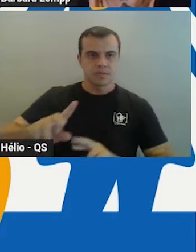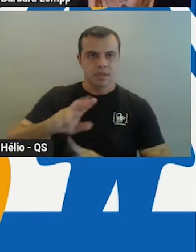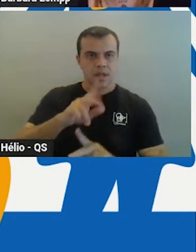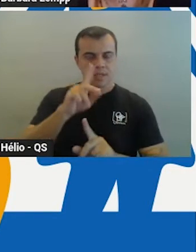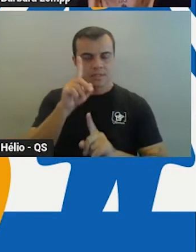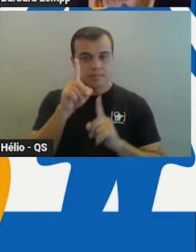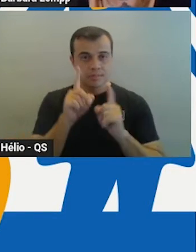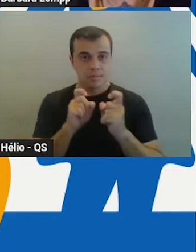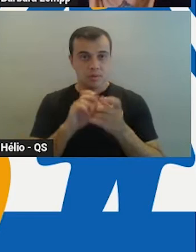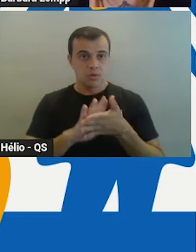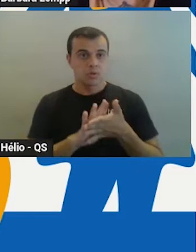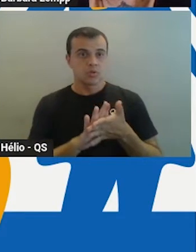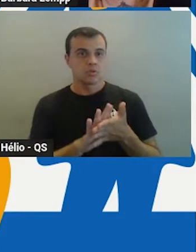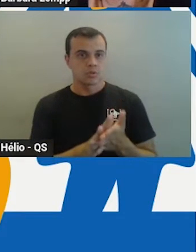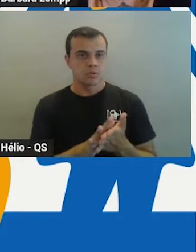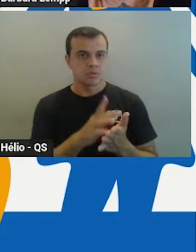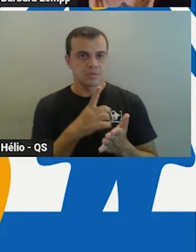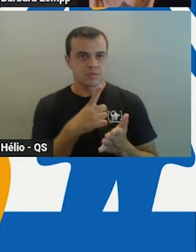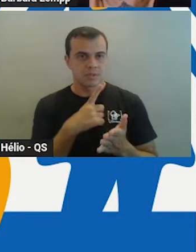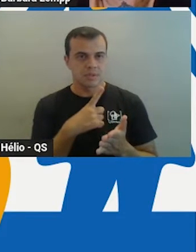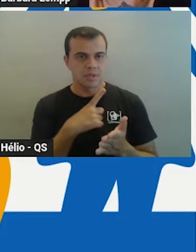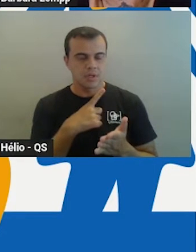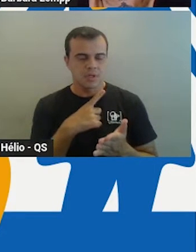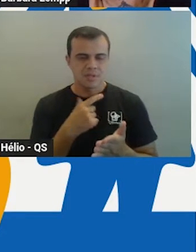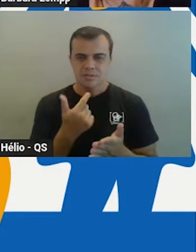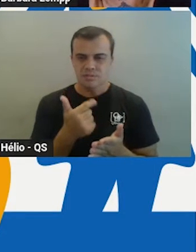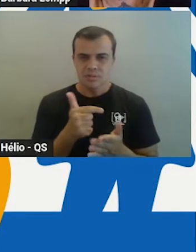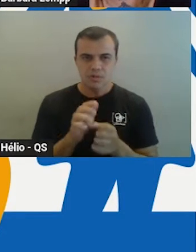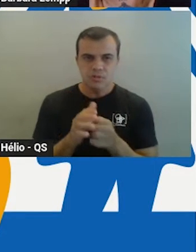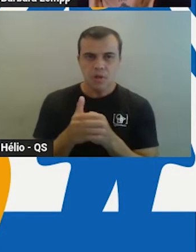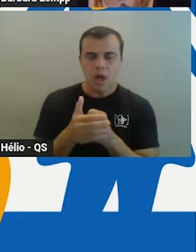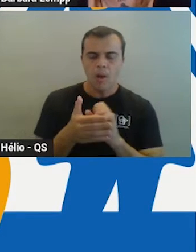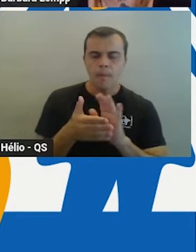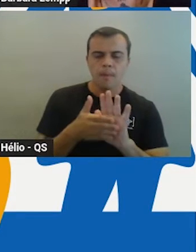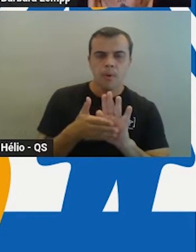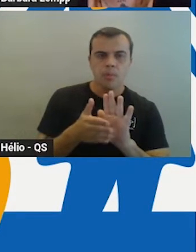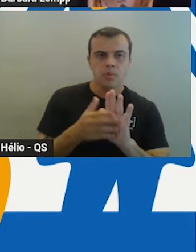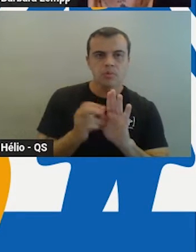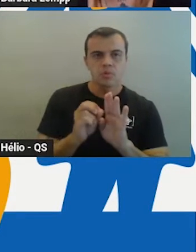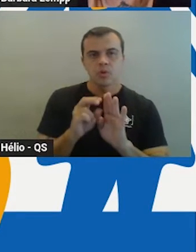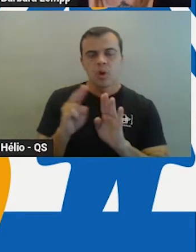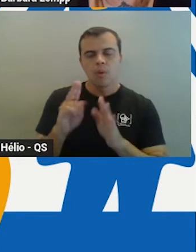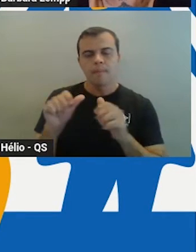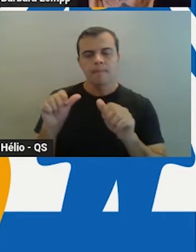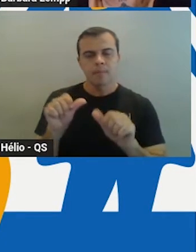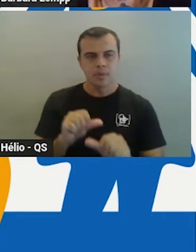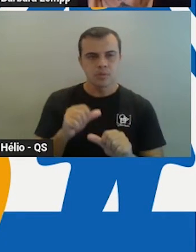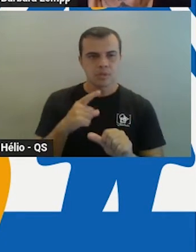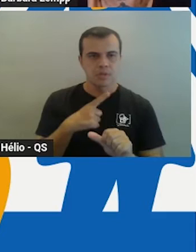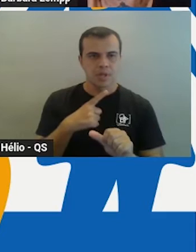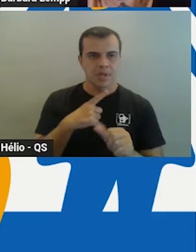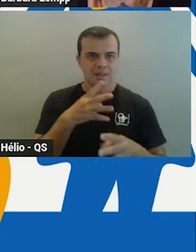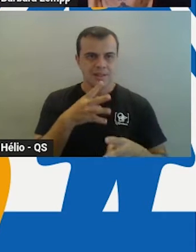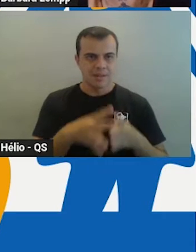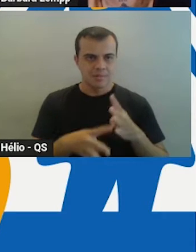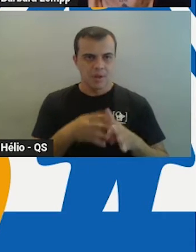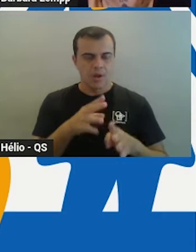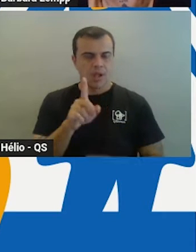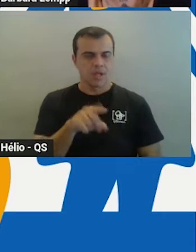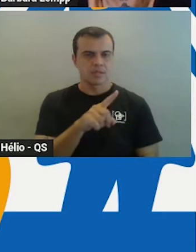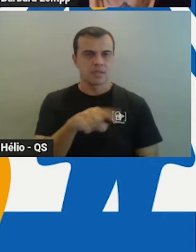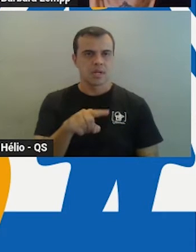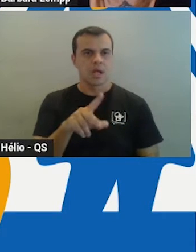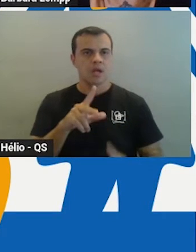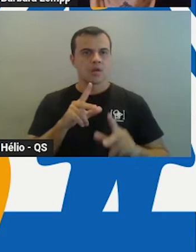ou exclusão por ação ou omissão que tenha o propósito ou efeito de prejudicar, impedir ou anular o